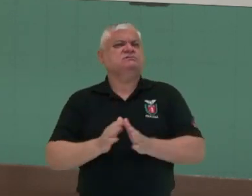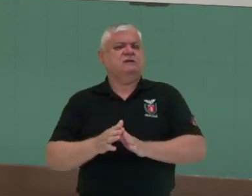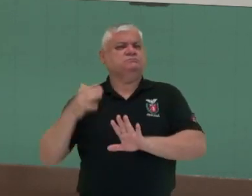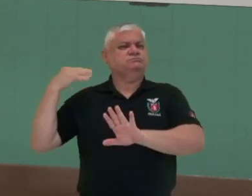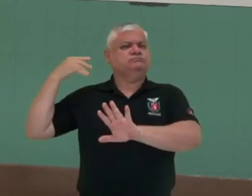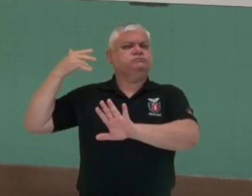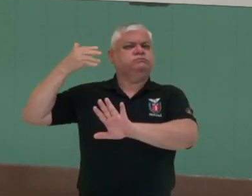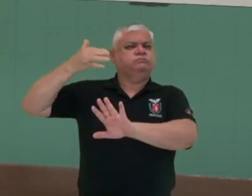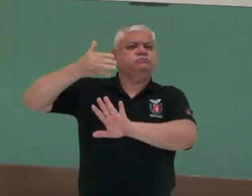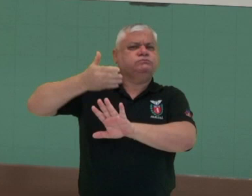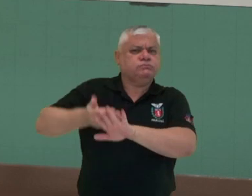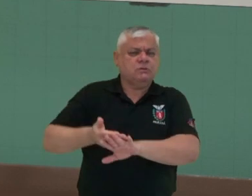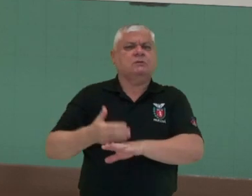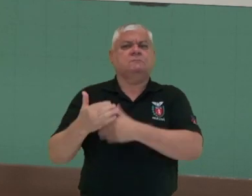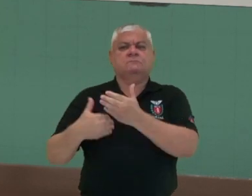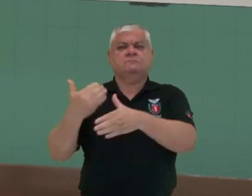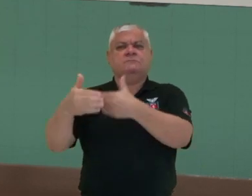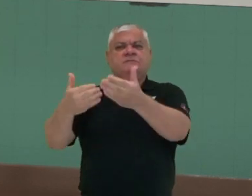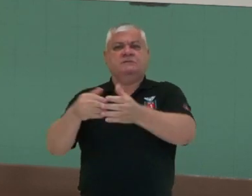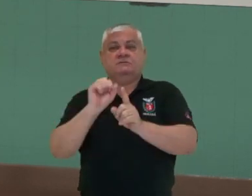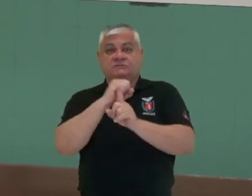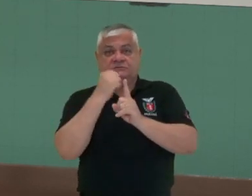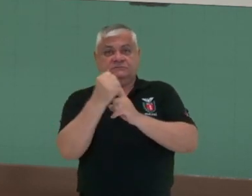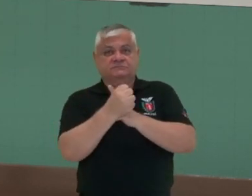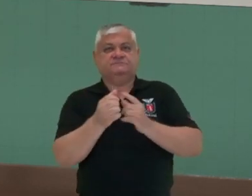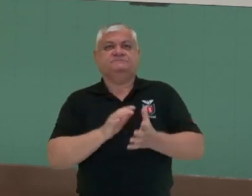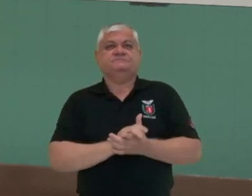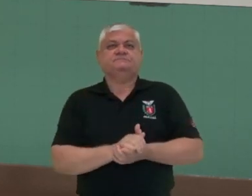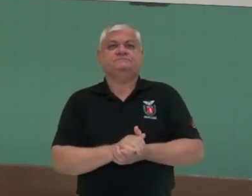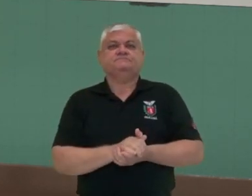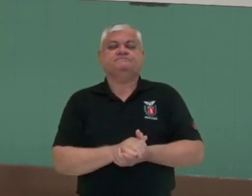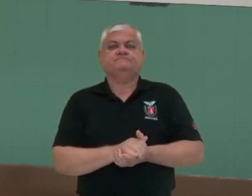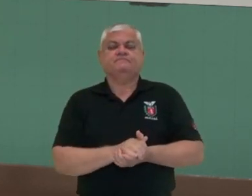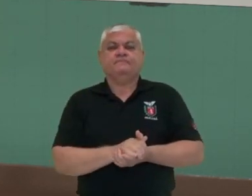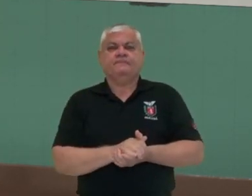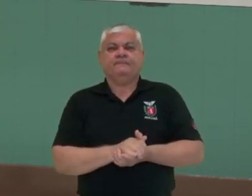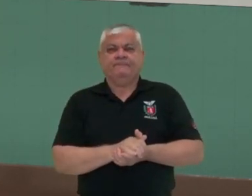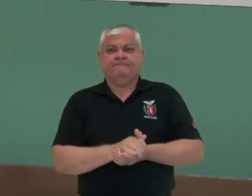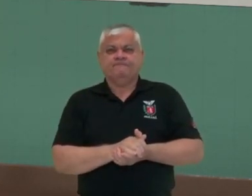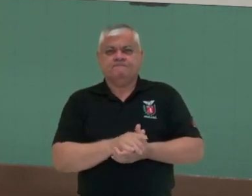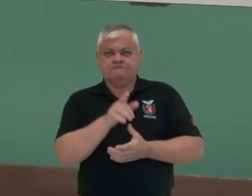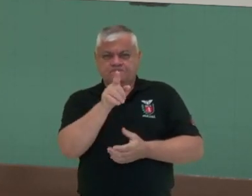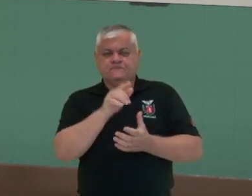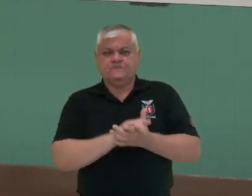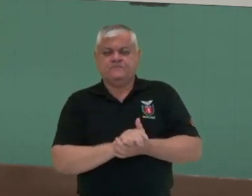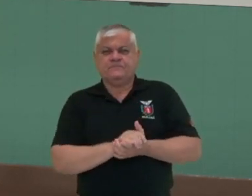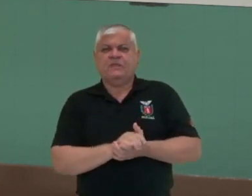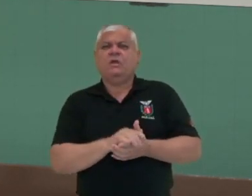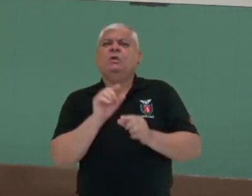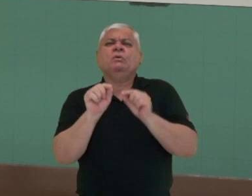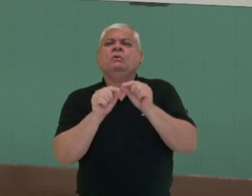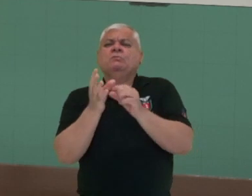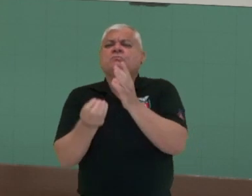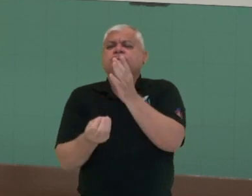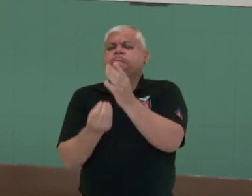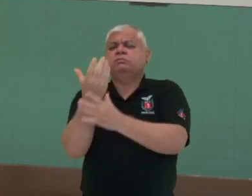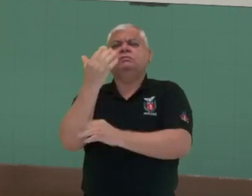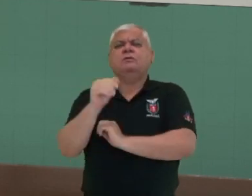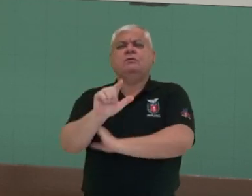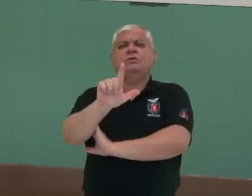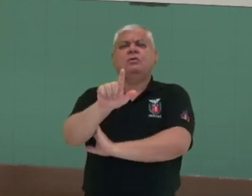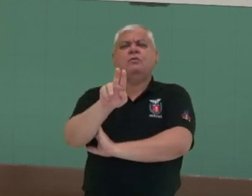longo do desenvolvimento da nossa sociedade. E aí, você saberia dizer como que surgiram